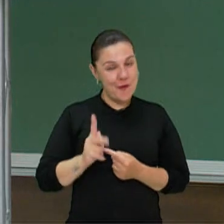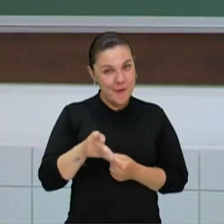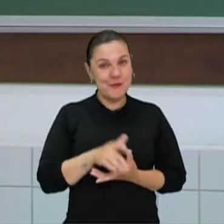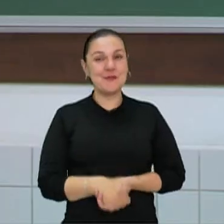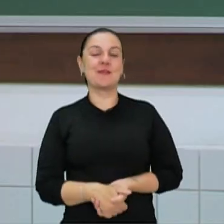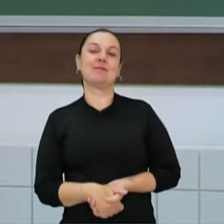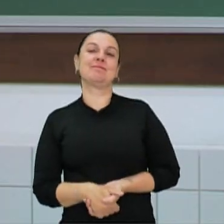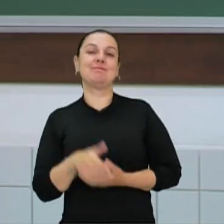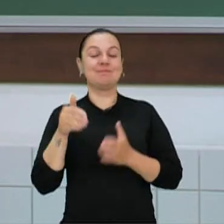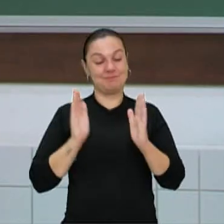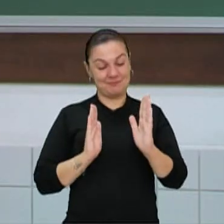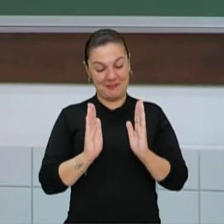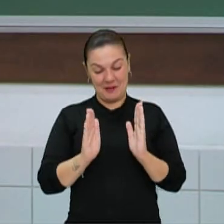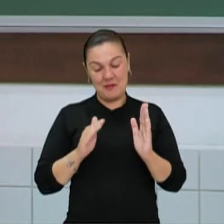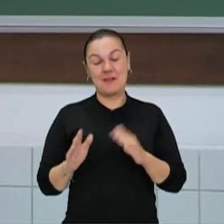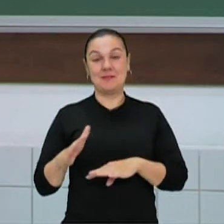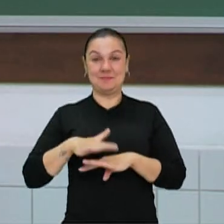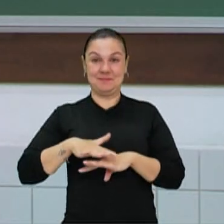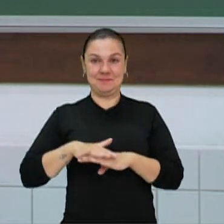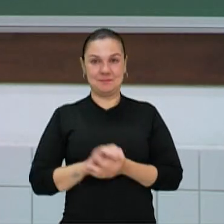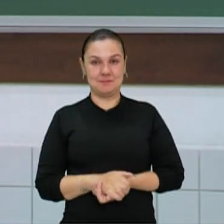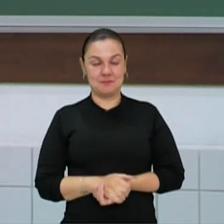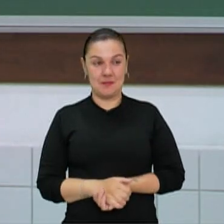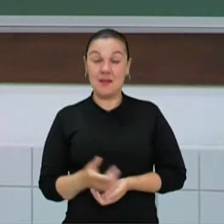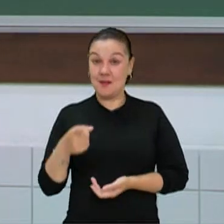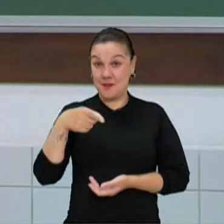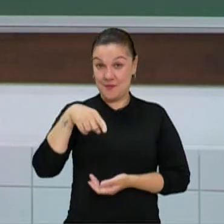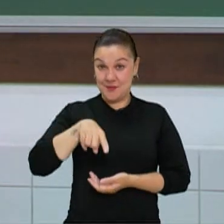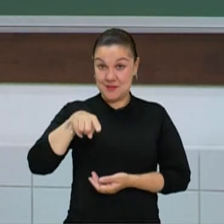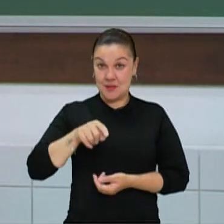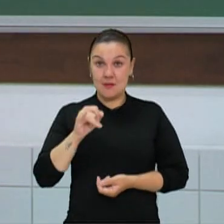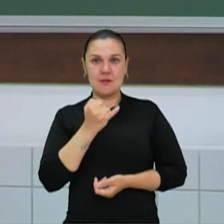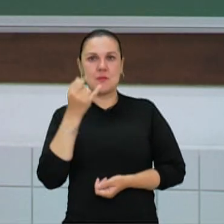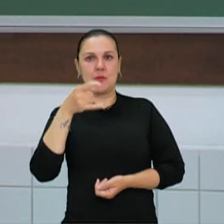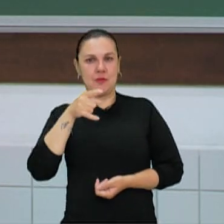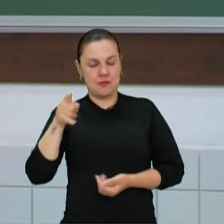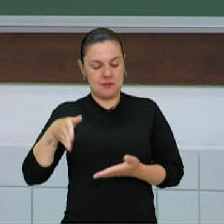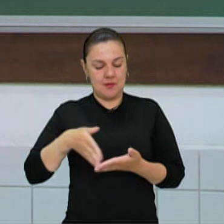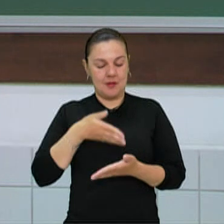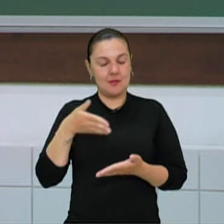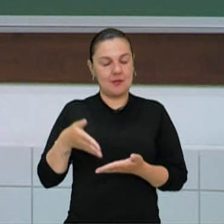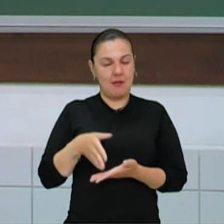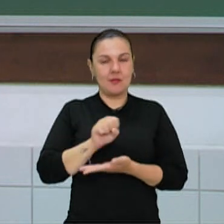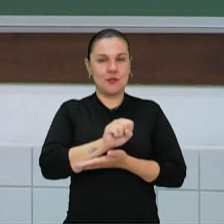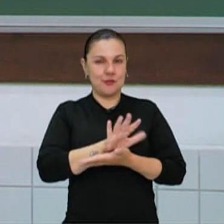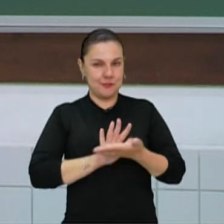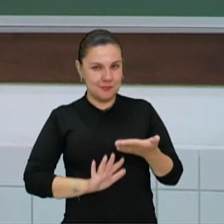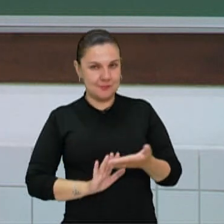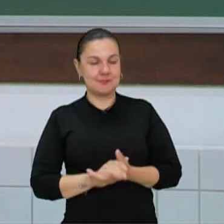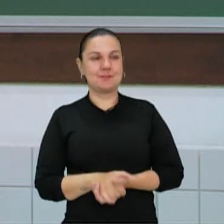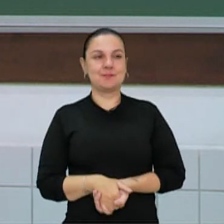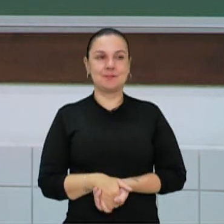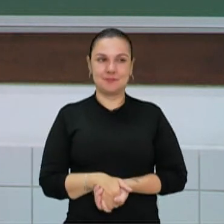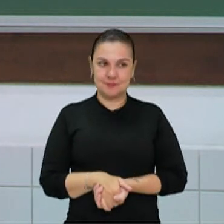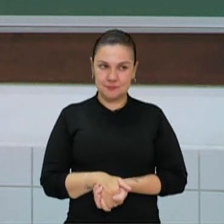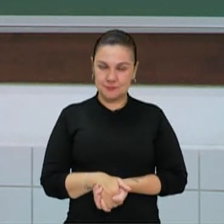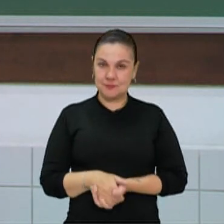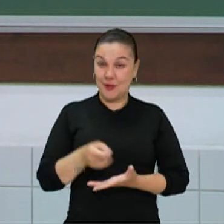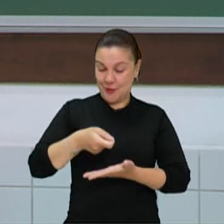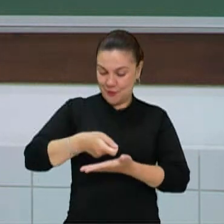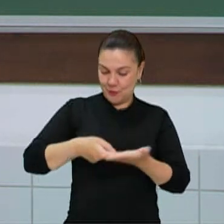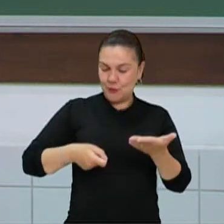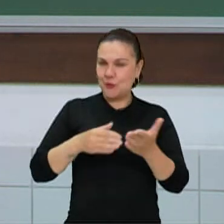continuar estudando a média aritmética. Então, galerinha, importantíssimo ter feito os exercícios, ter